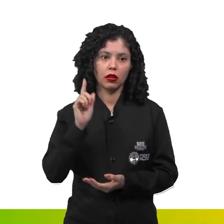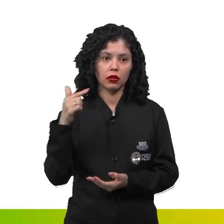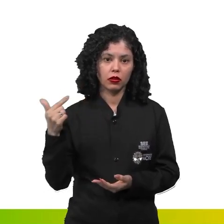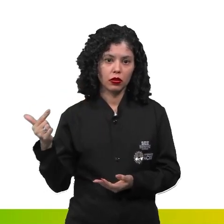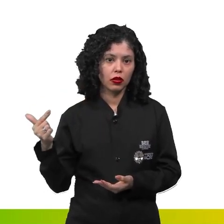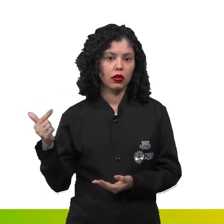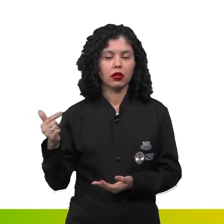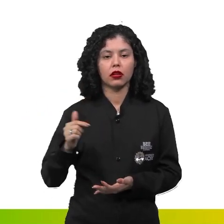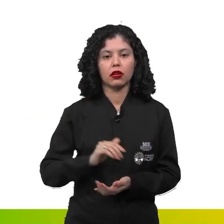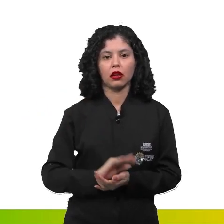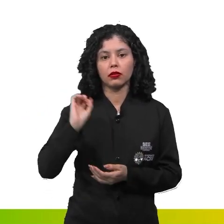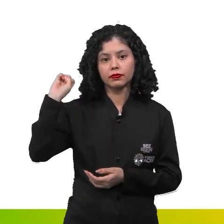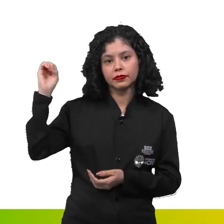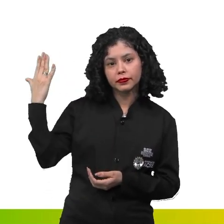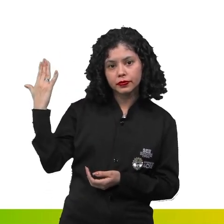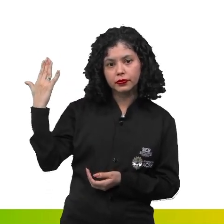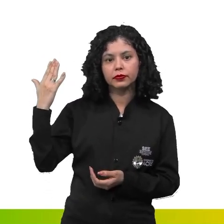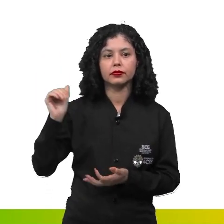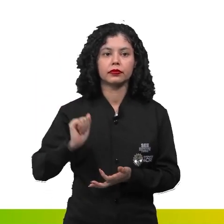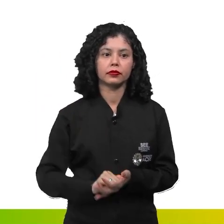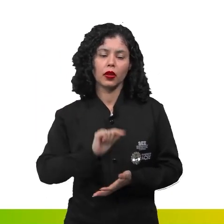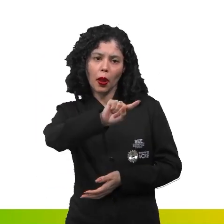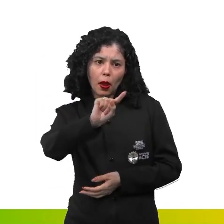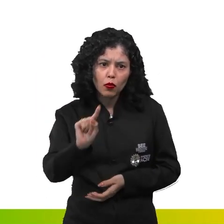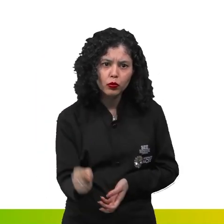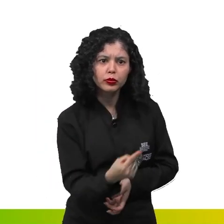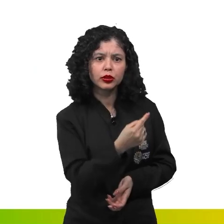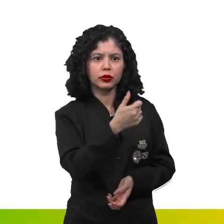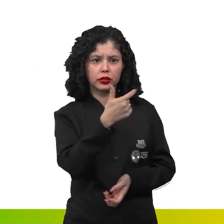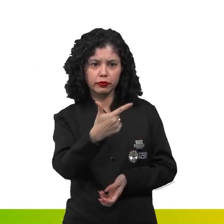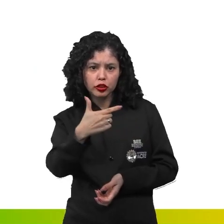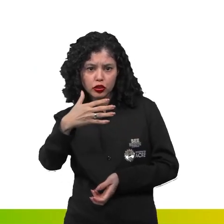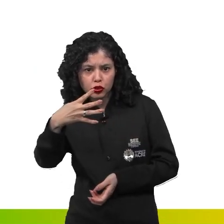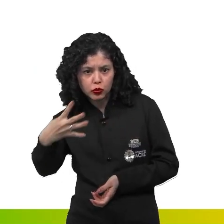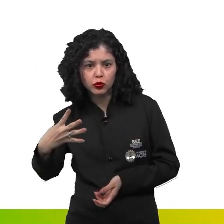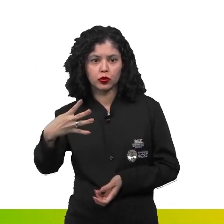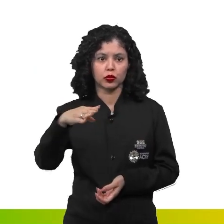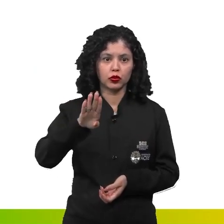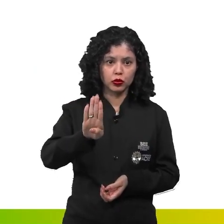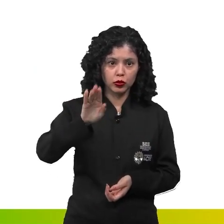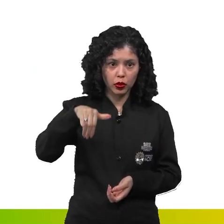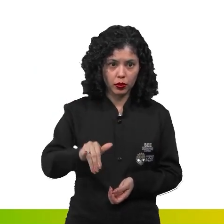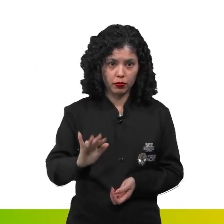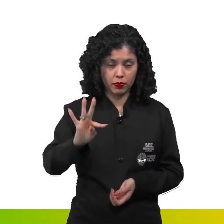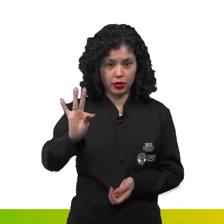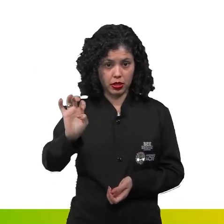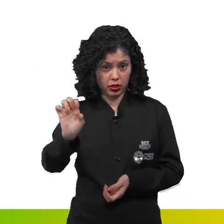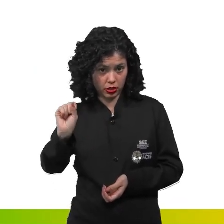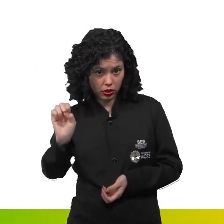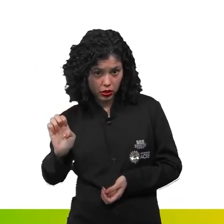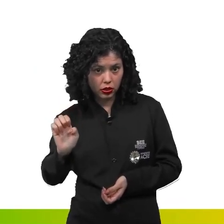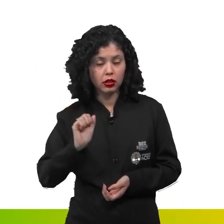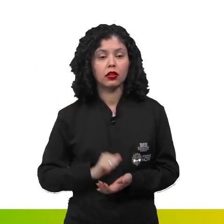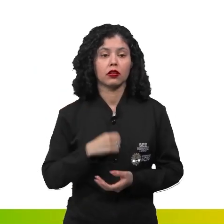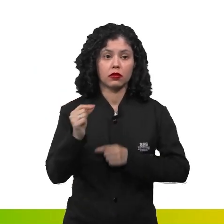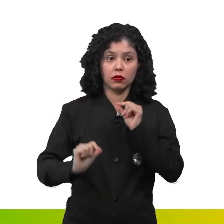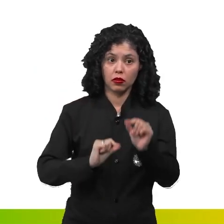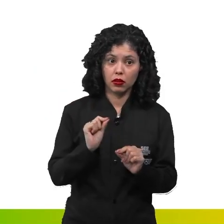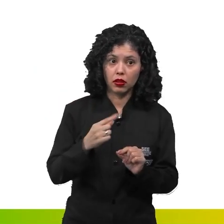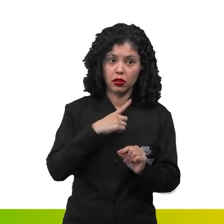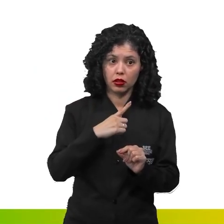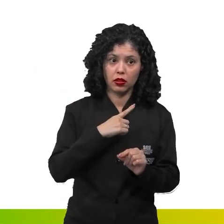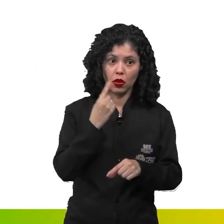demais. Caso eu tenha 1024 bytes, essa aqui, eu vou ter